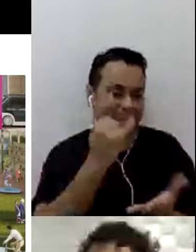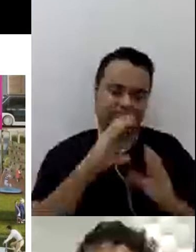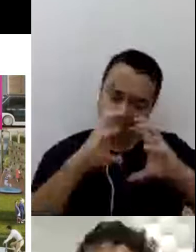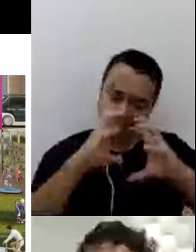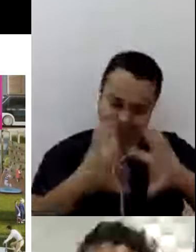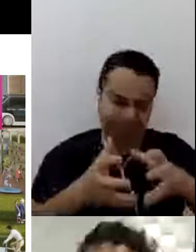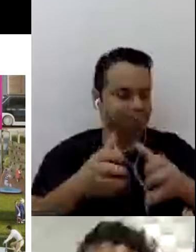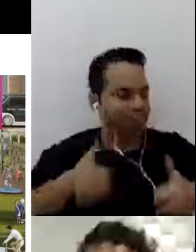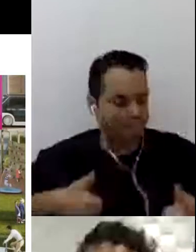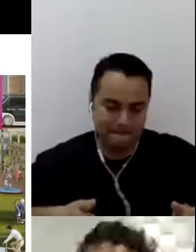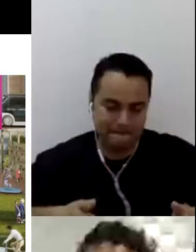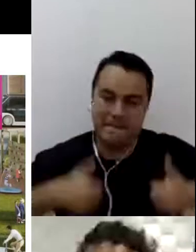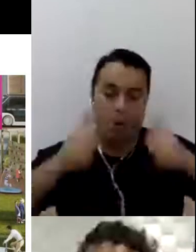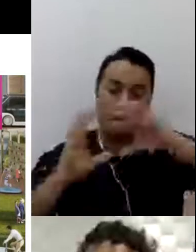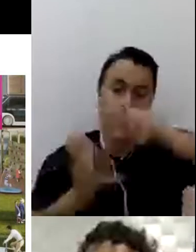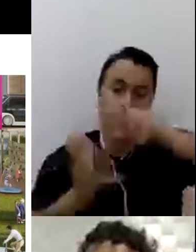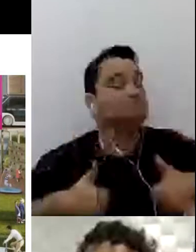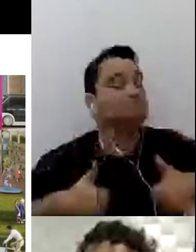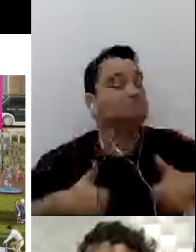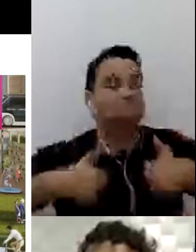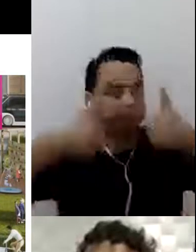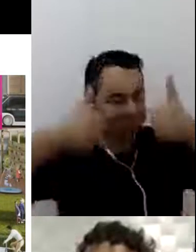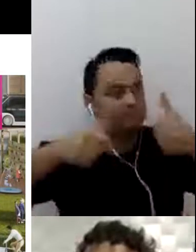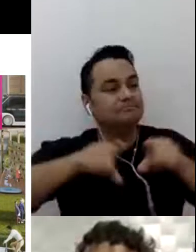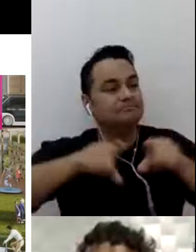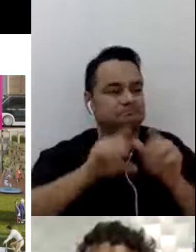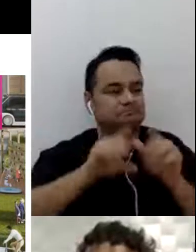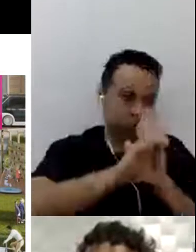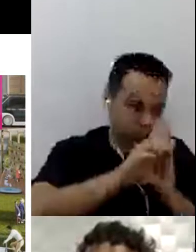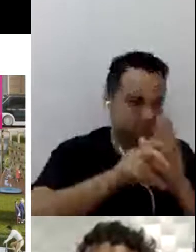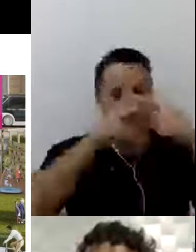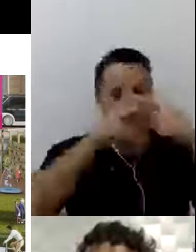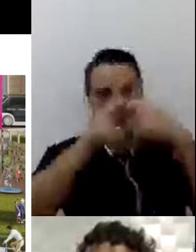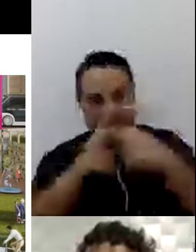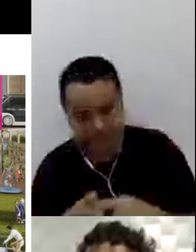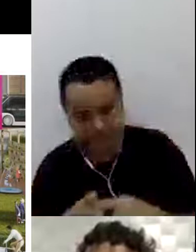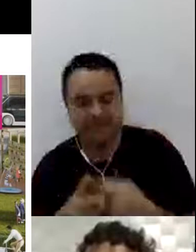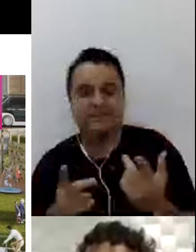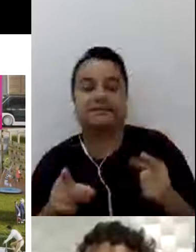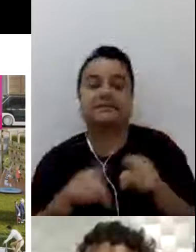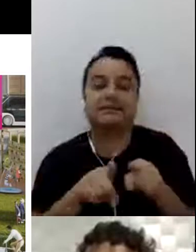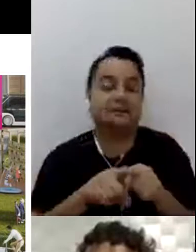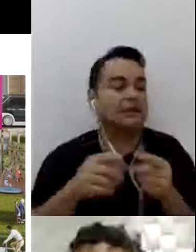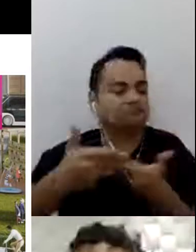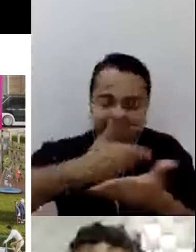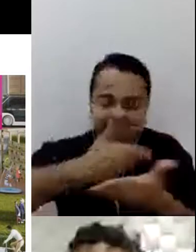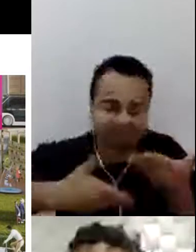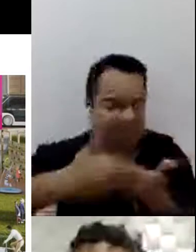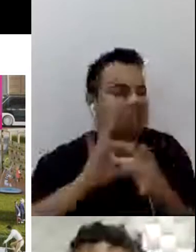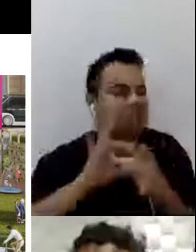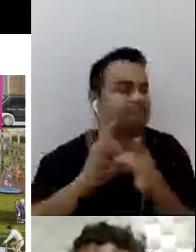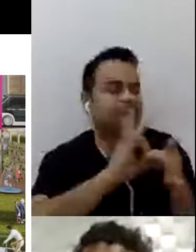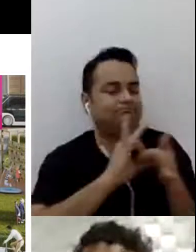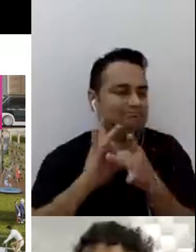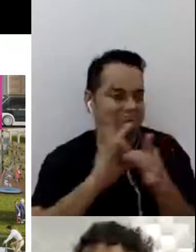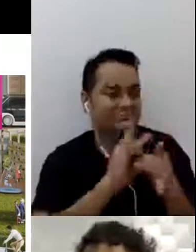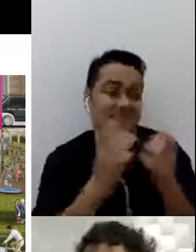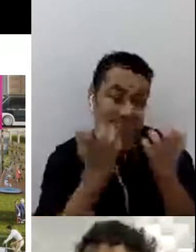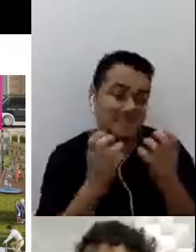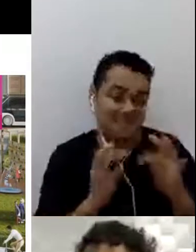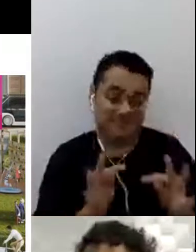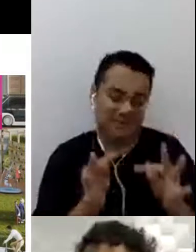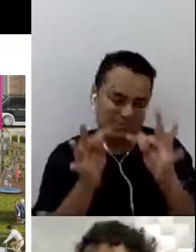melhor, da melhor forma possível, com conceitos, ferramentas e harmonia, que é isso que a gente busca como tecnologia de